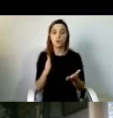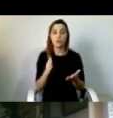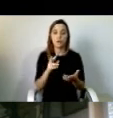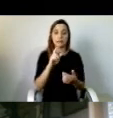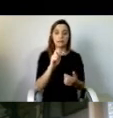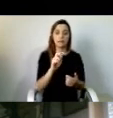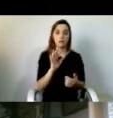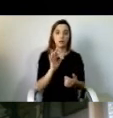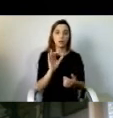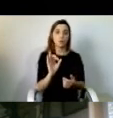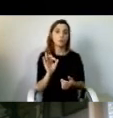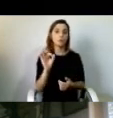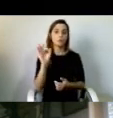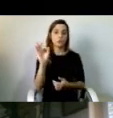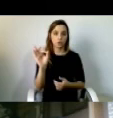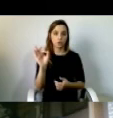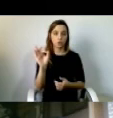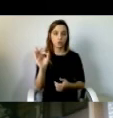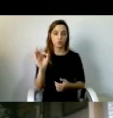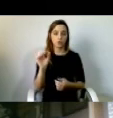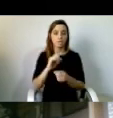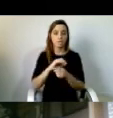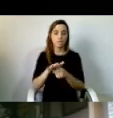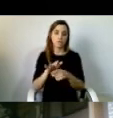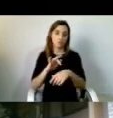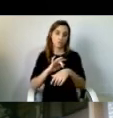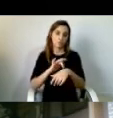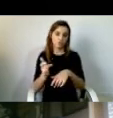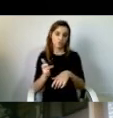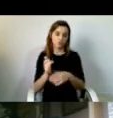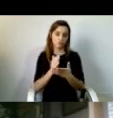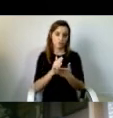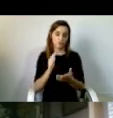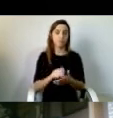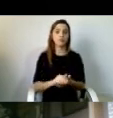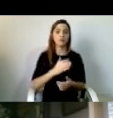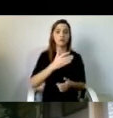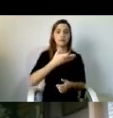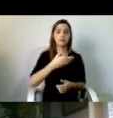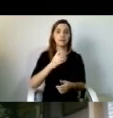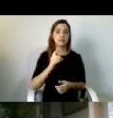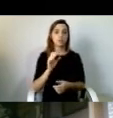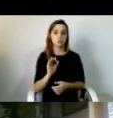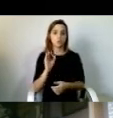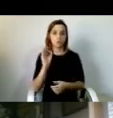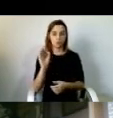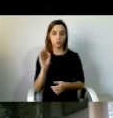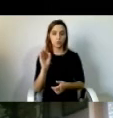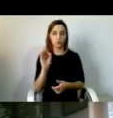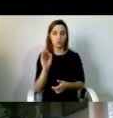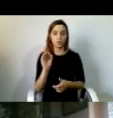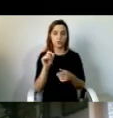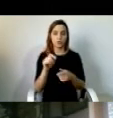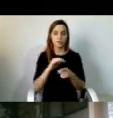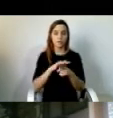34% estão em formação profissional. 76% que não estão em formação